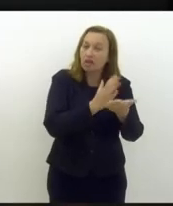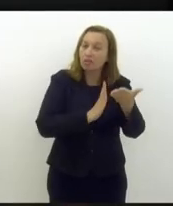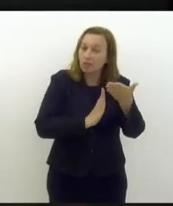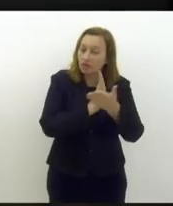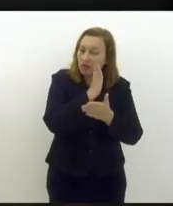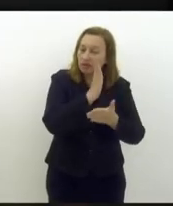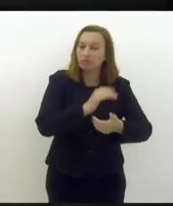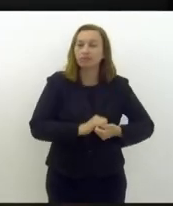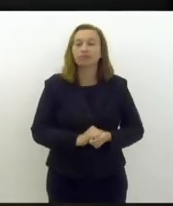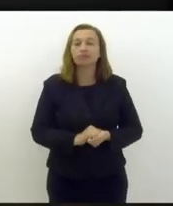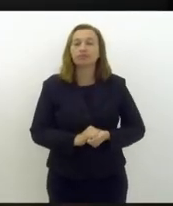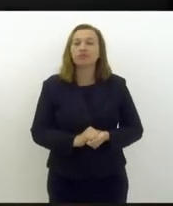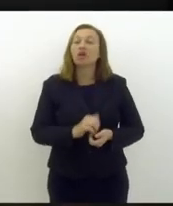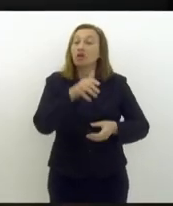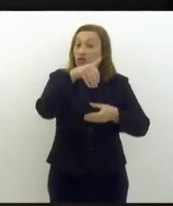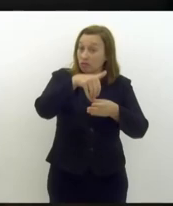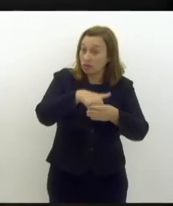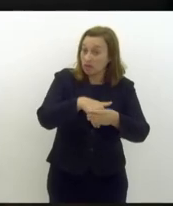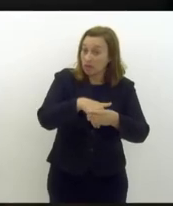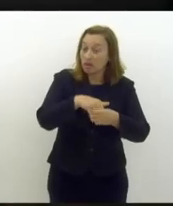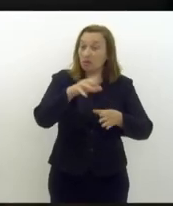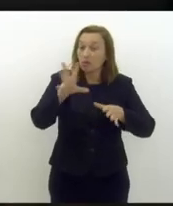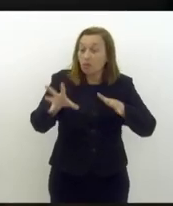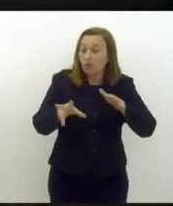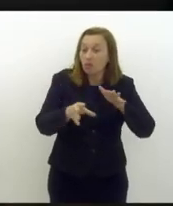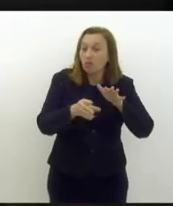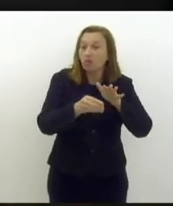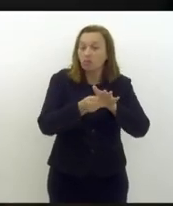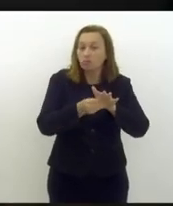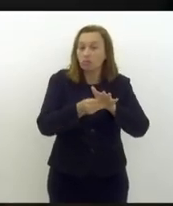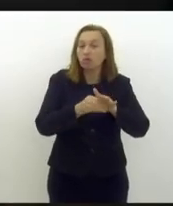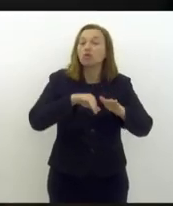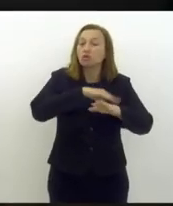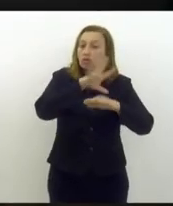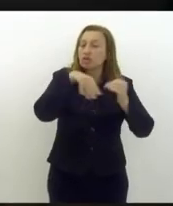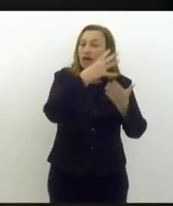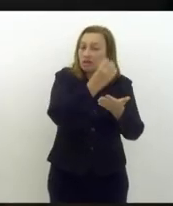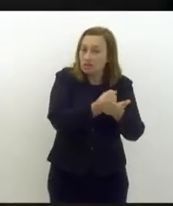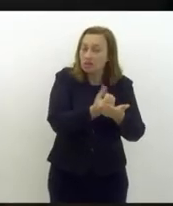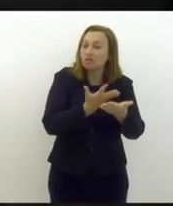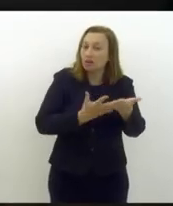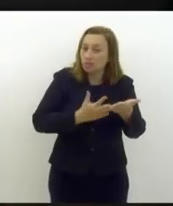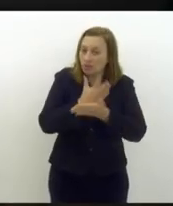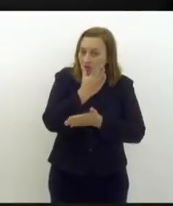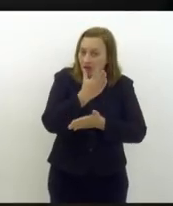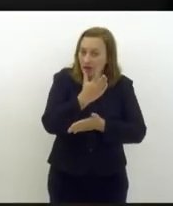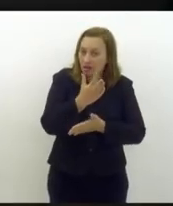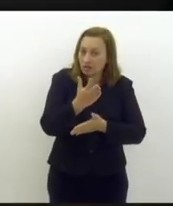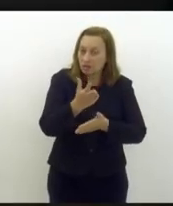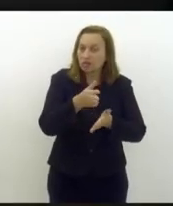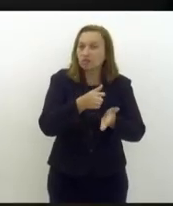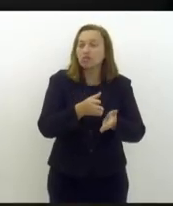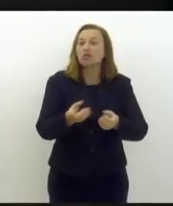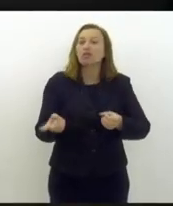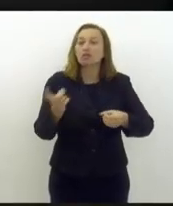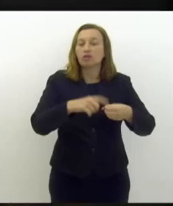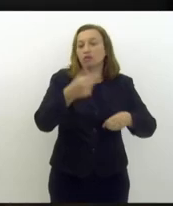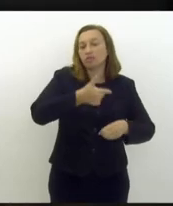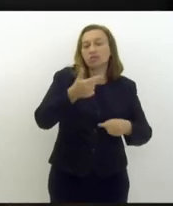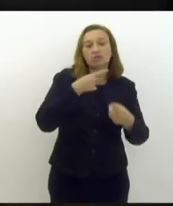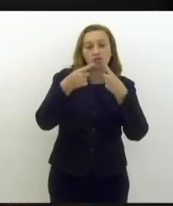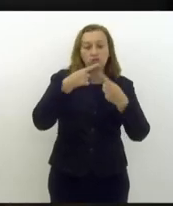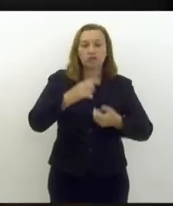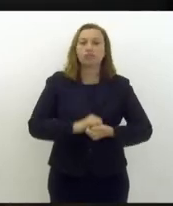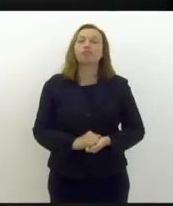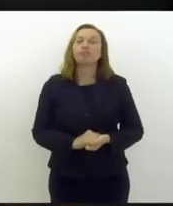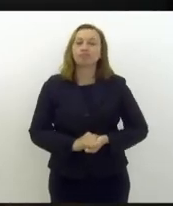aprovado em votação o projeto assim emendados senhores que a própria maneiros Como estão aprovado vai a redação do vencido para a segunda